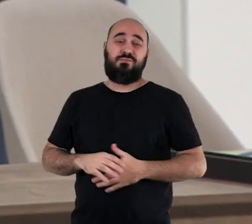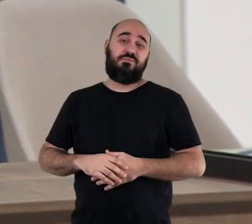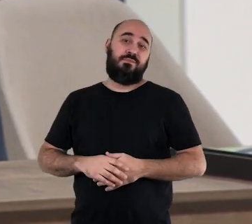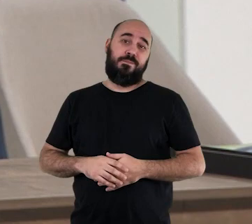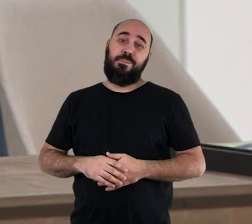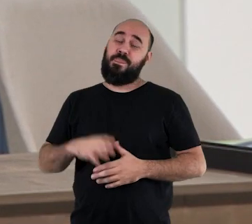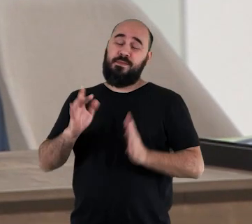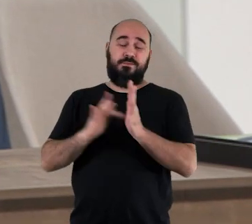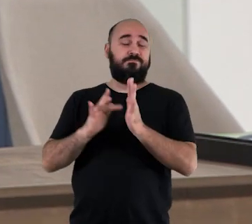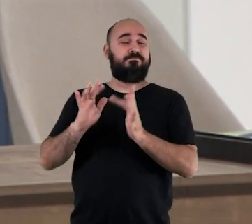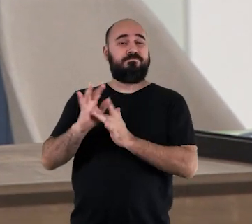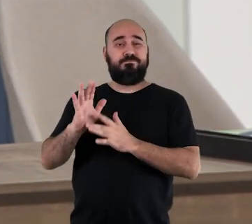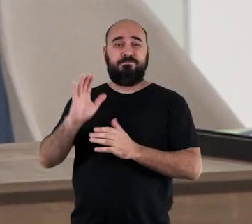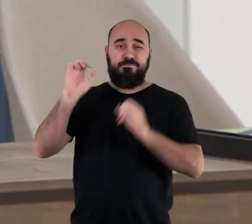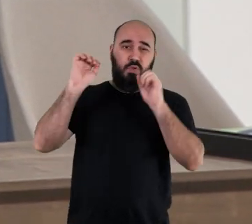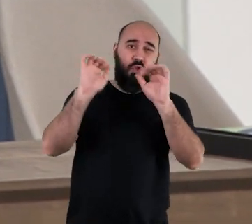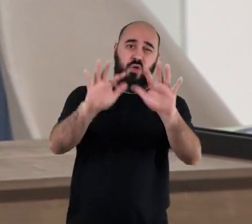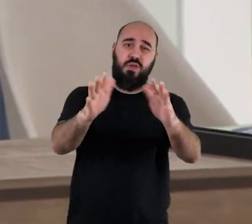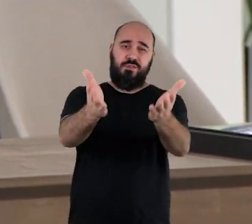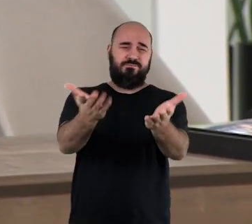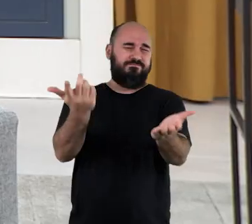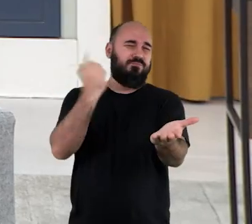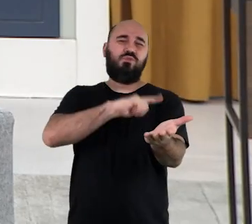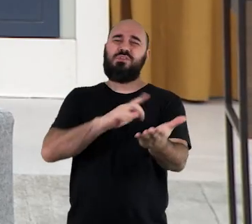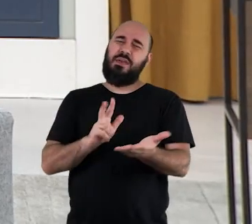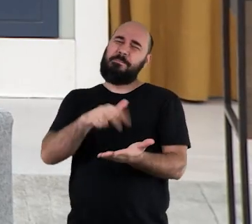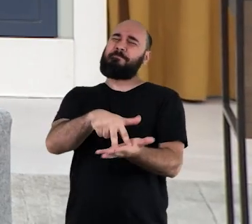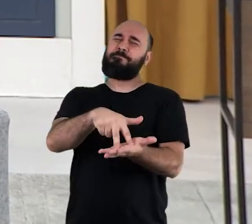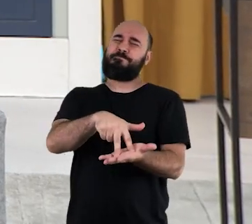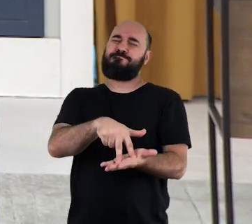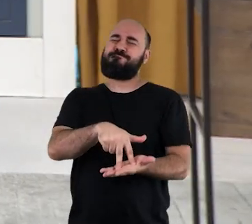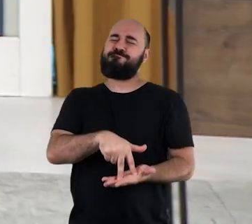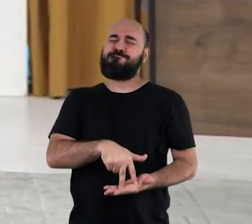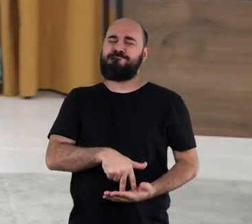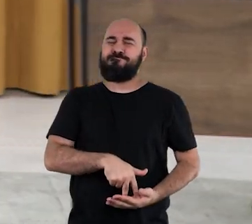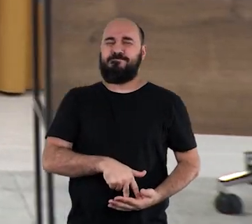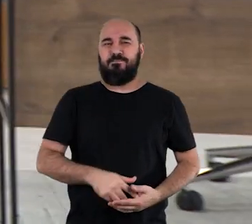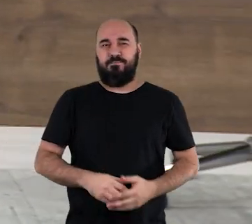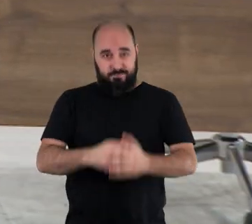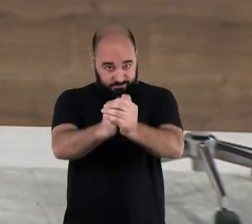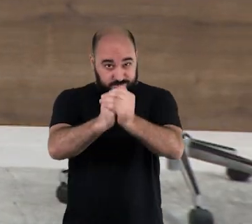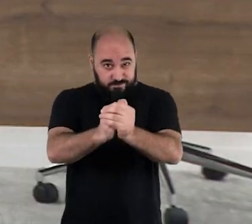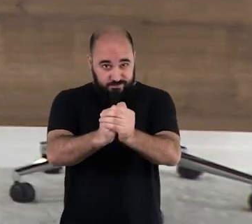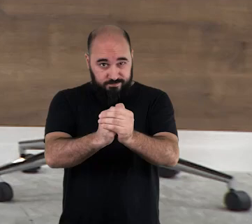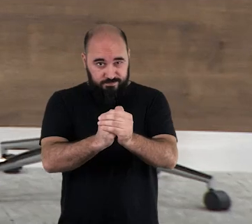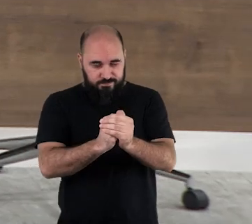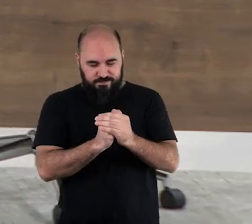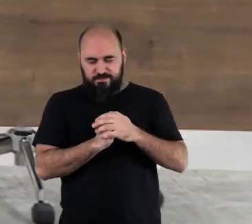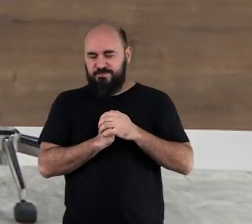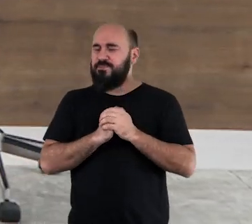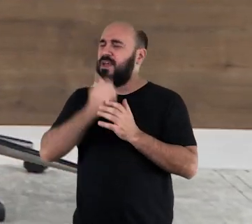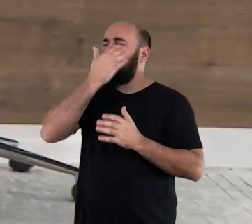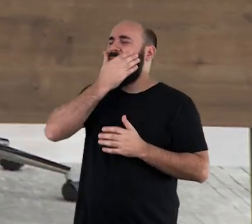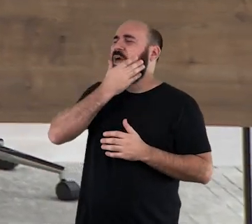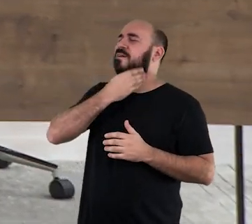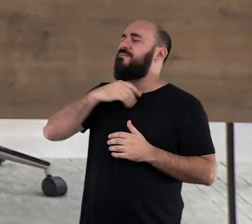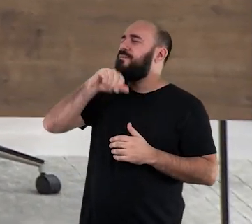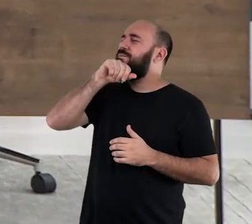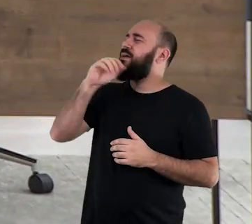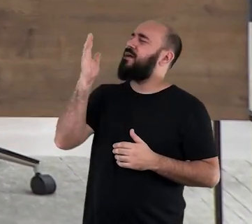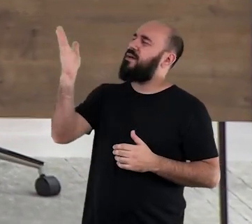erguer, o Senhor vai lhe dar a vitória. Vamos orar juntos? Pai querido, maravilhoso